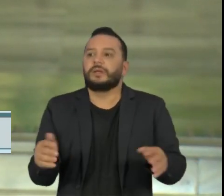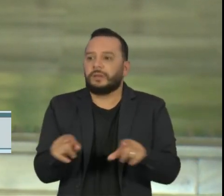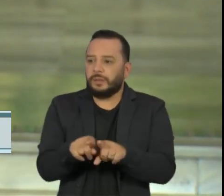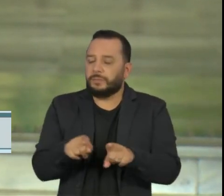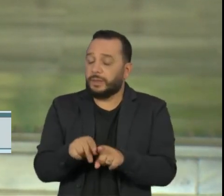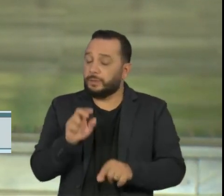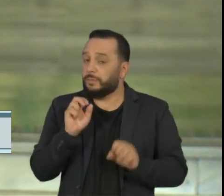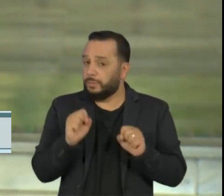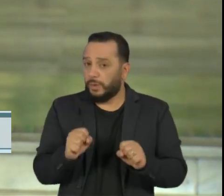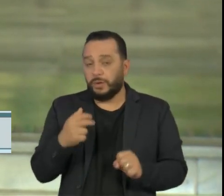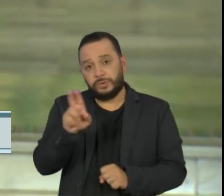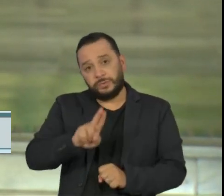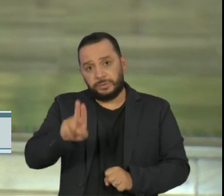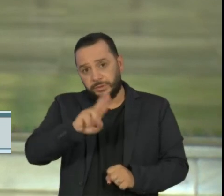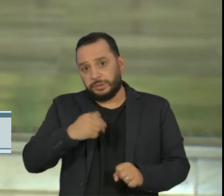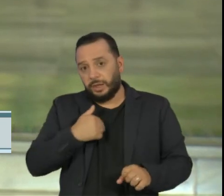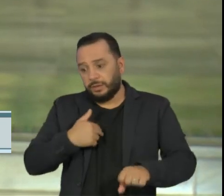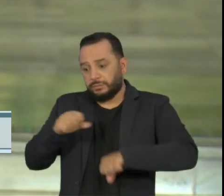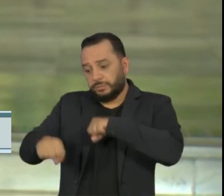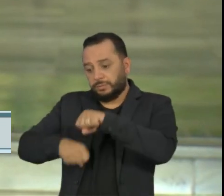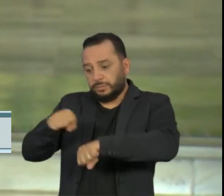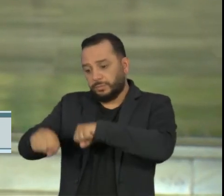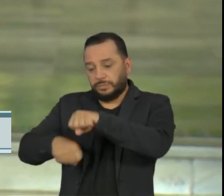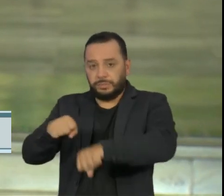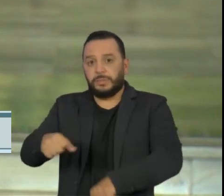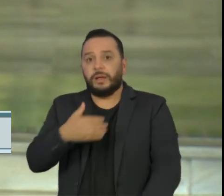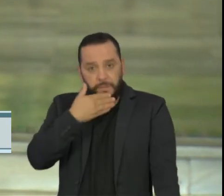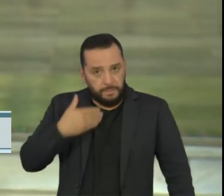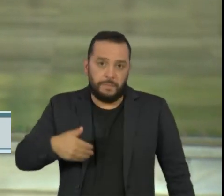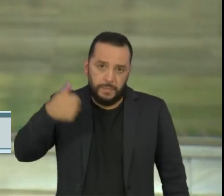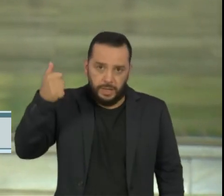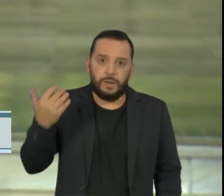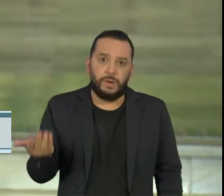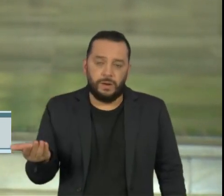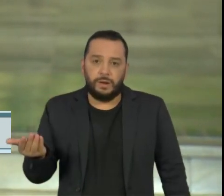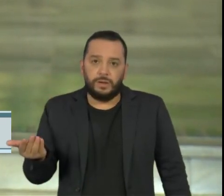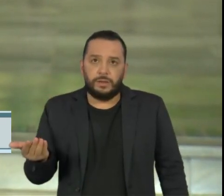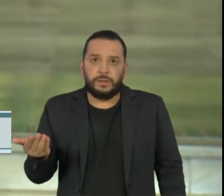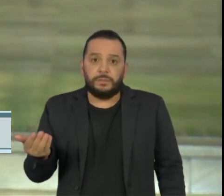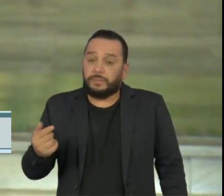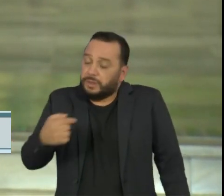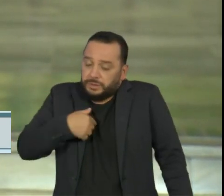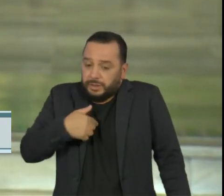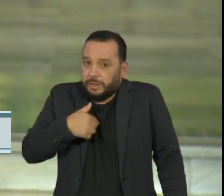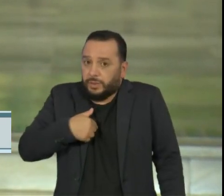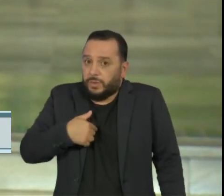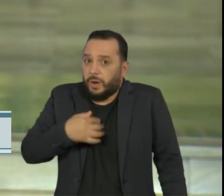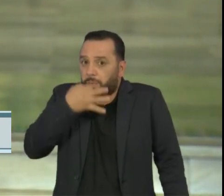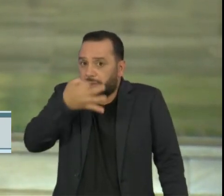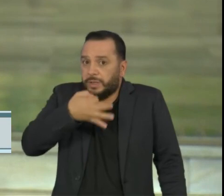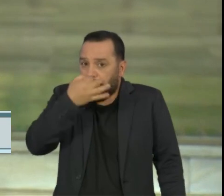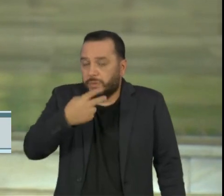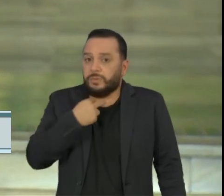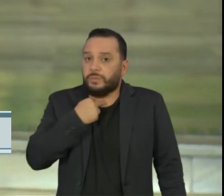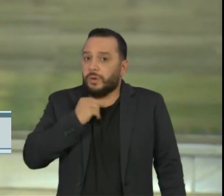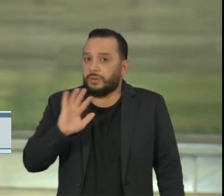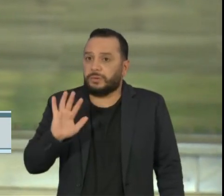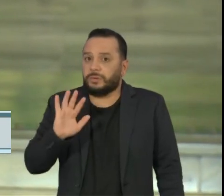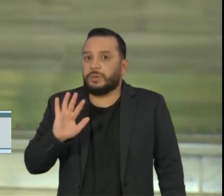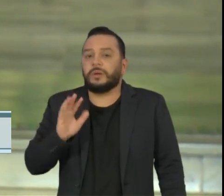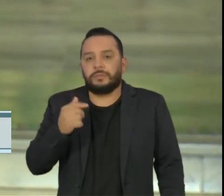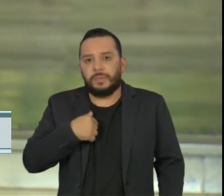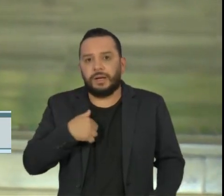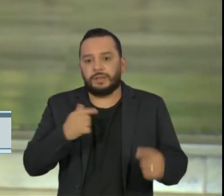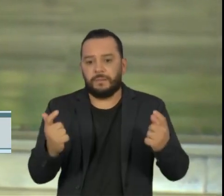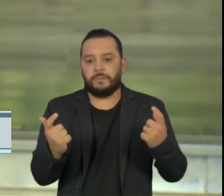ciclofaixas, melhor. Pessoalmente, mas essa não é uma opinião que eu devo transmitir oficialmente, mas eu não mudaria o rodízio,